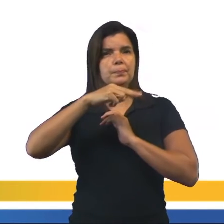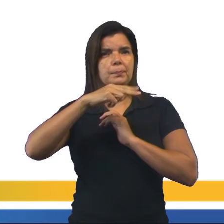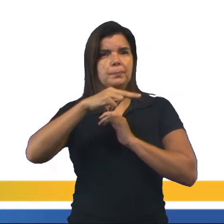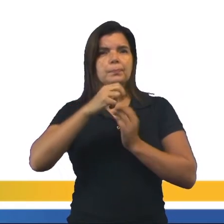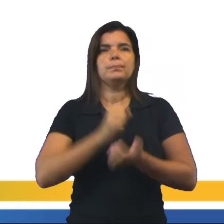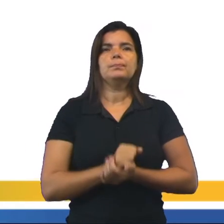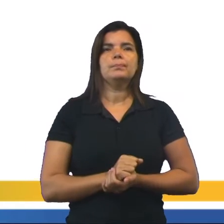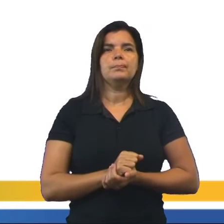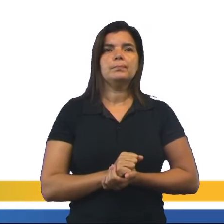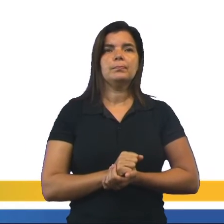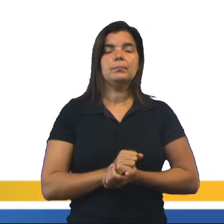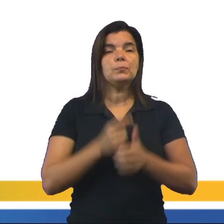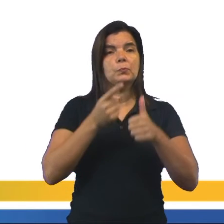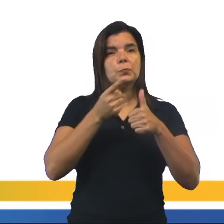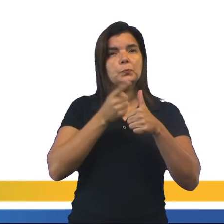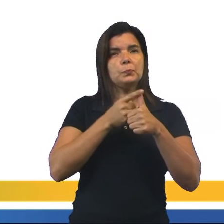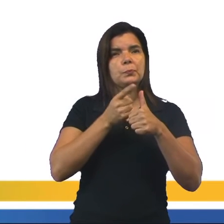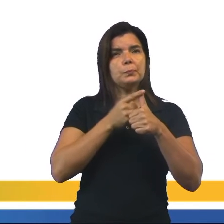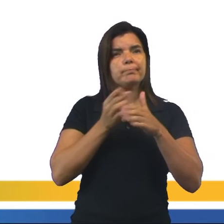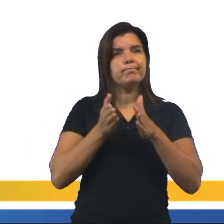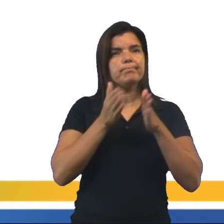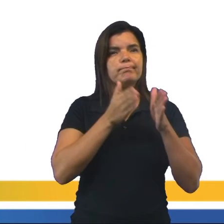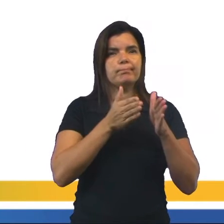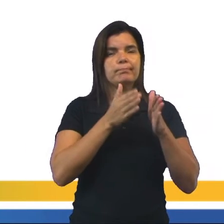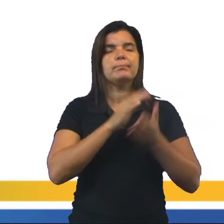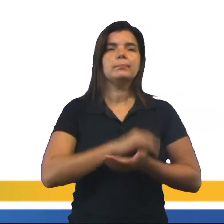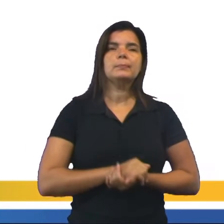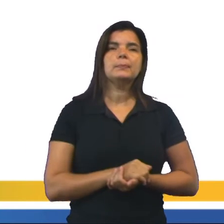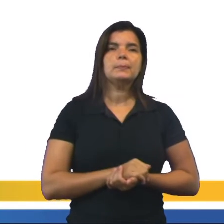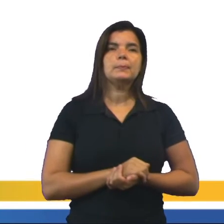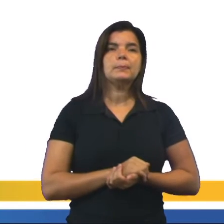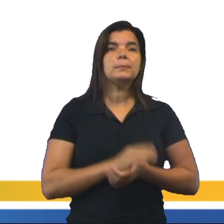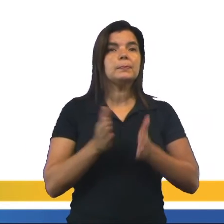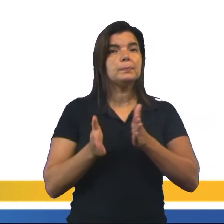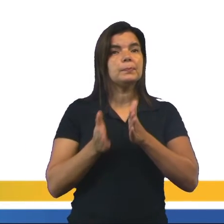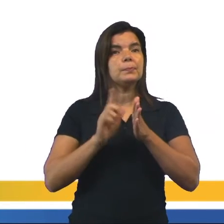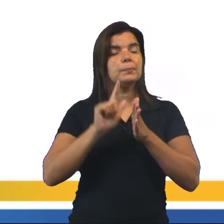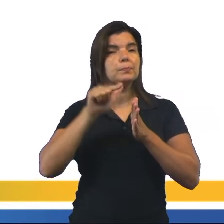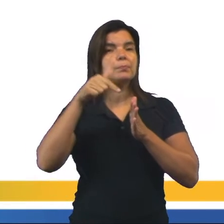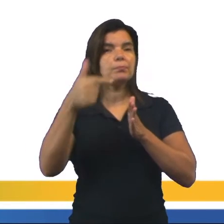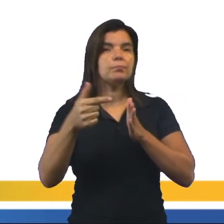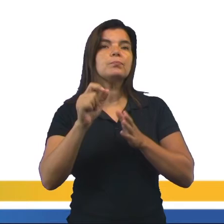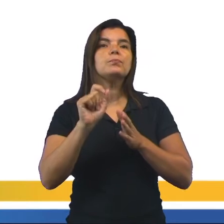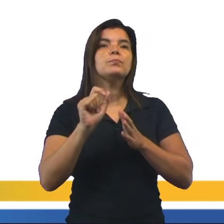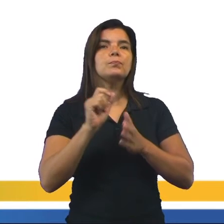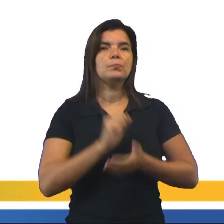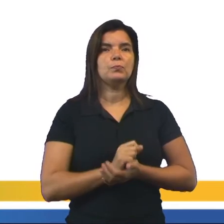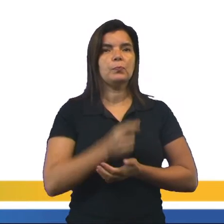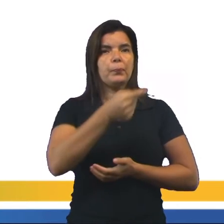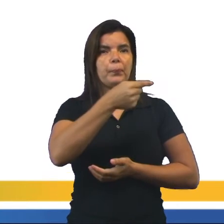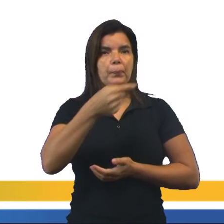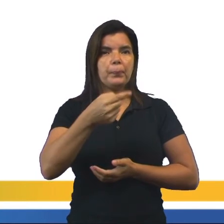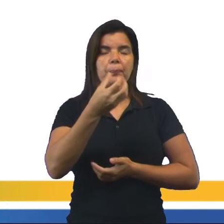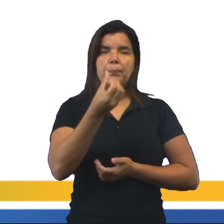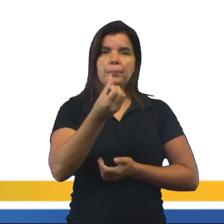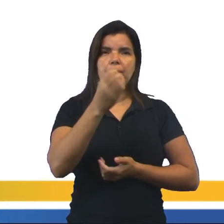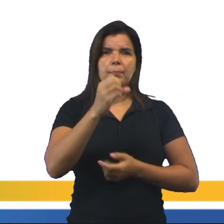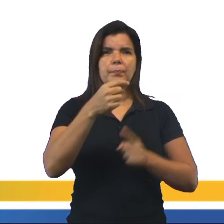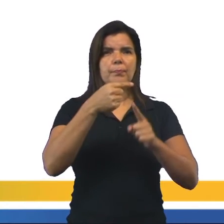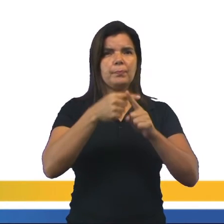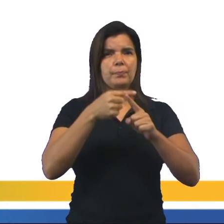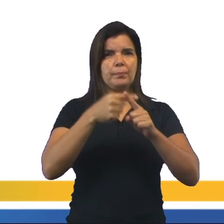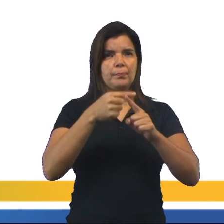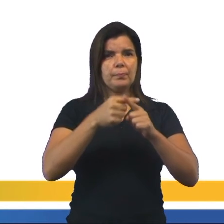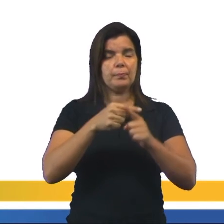igualdade, ou seja, ficaram no primeiro membro. E após o primeiro membro, ficou o quê? Menos 60 vezes